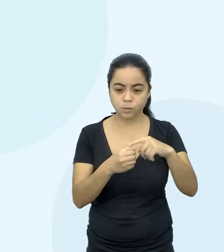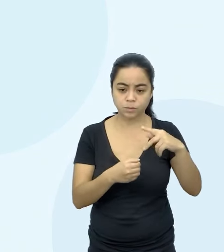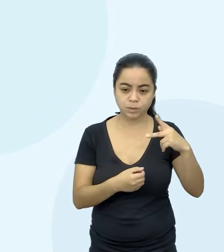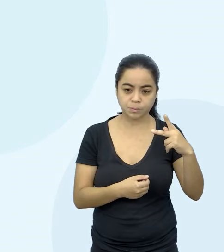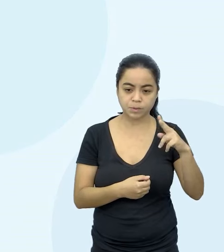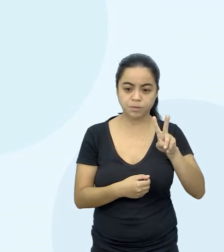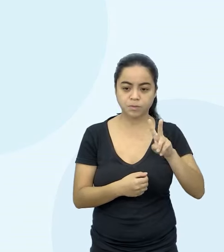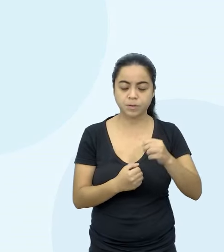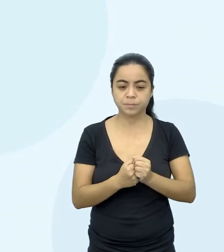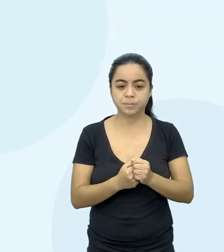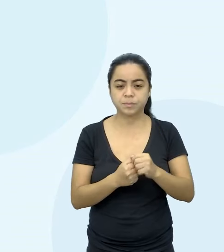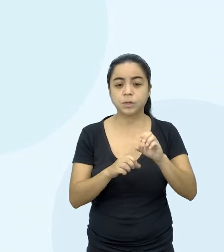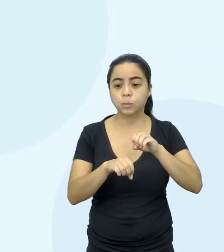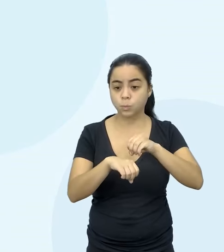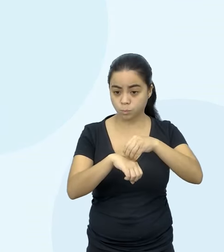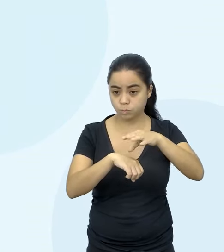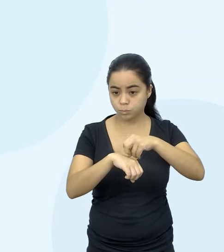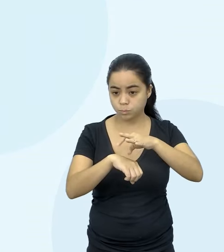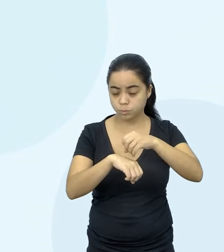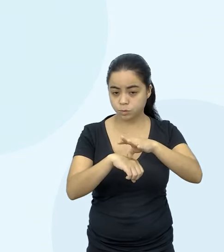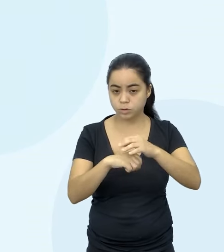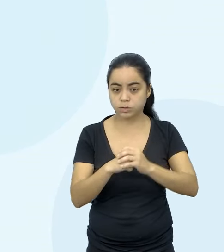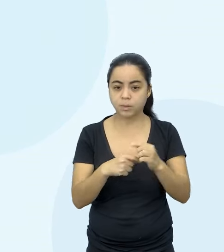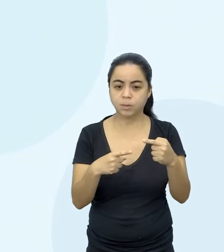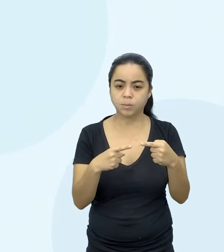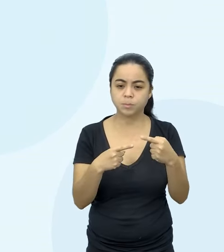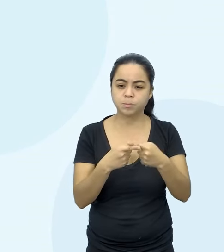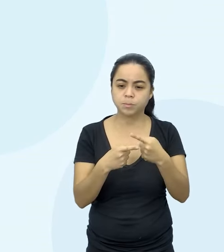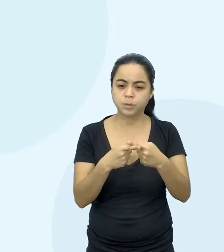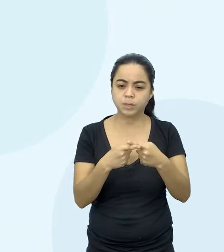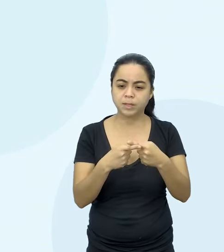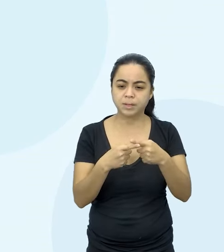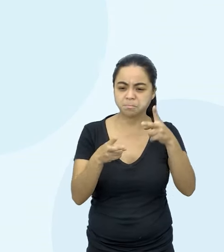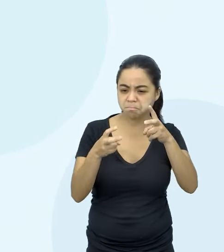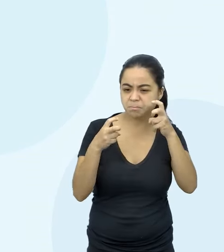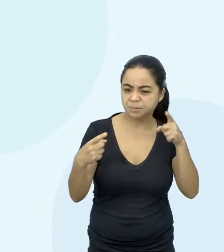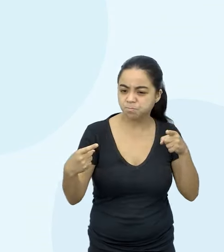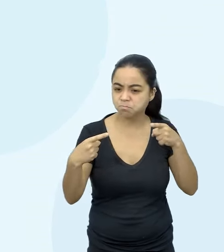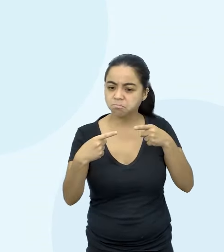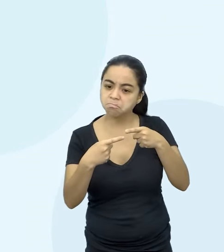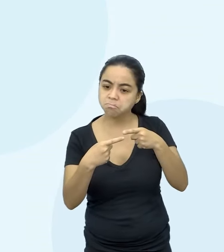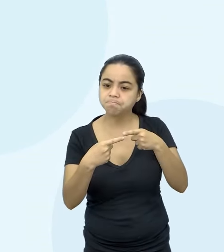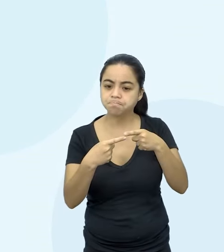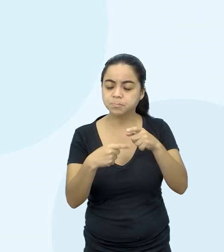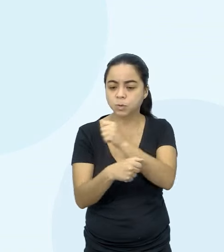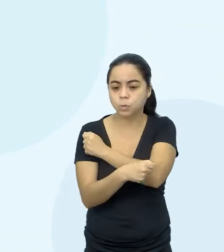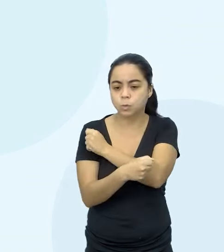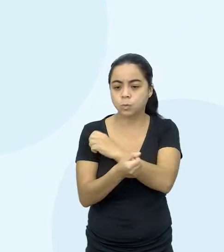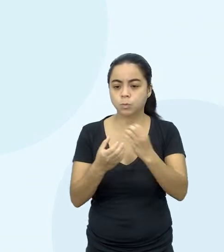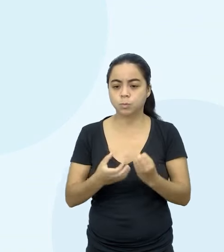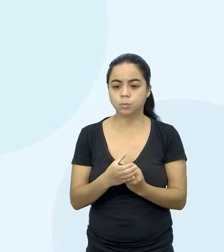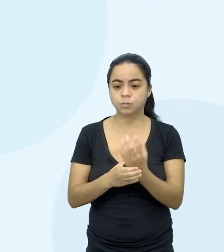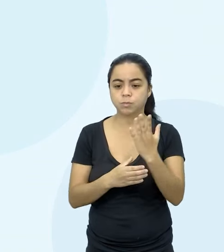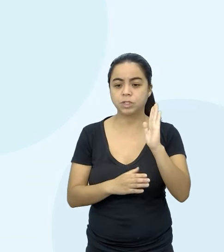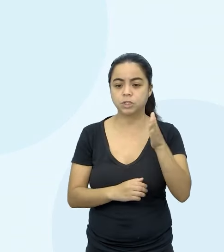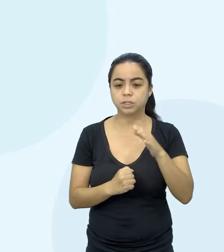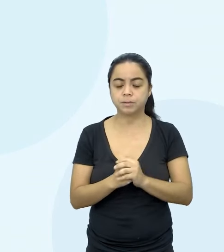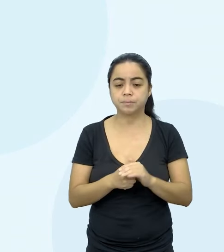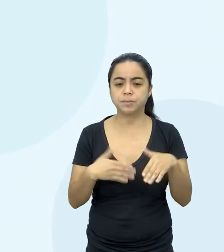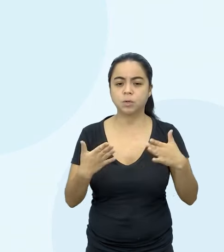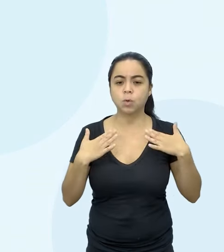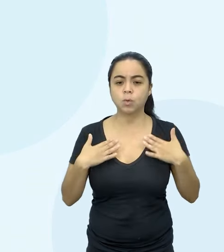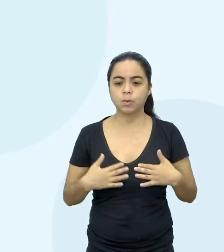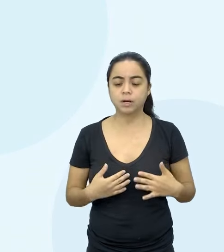eles fazem no material, né? Para ver se está de acordo com o que ele destacou, né, Vivi? Isso. Então, lembrando que é a